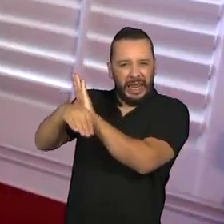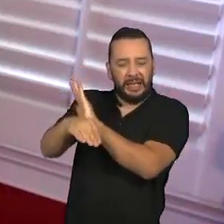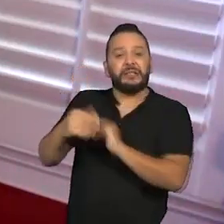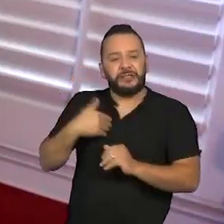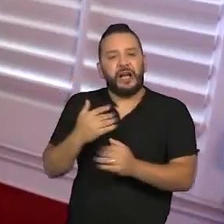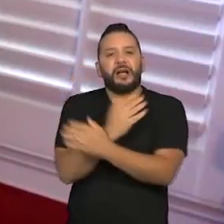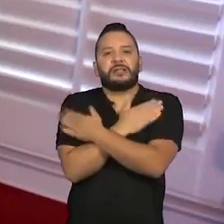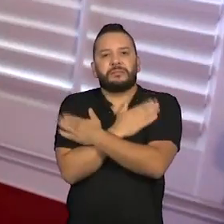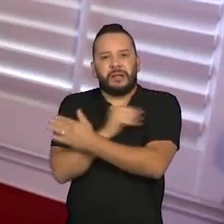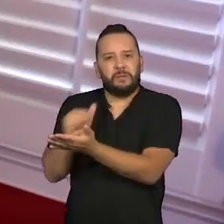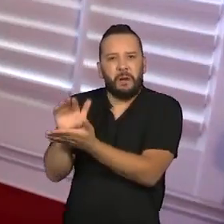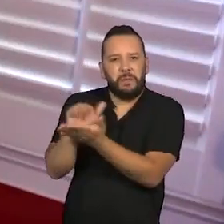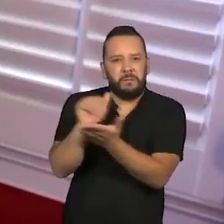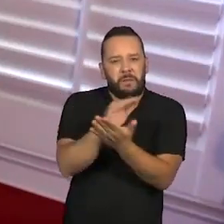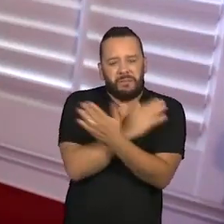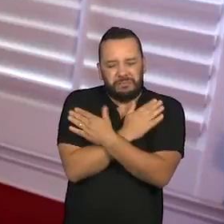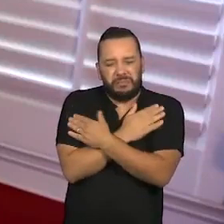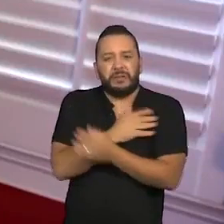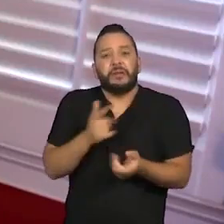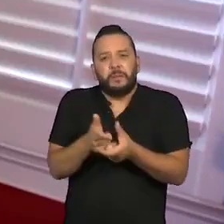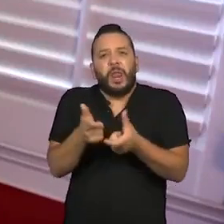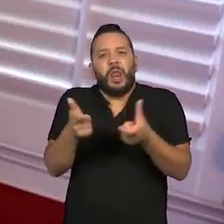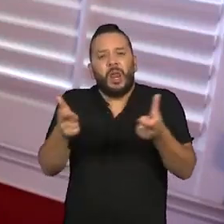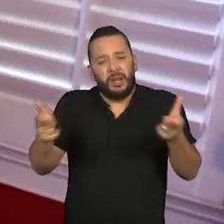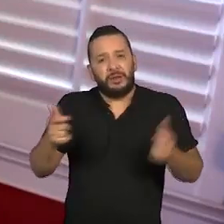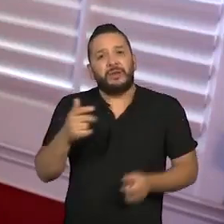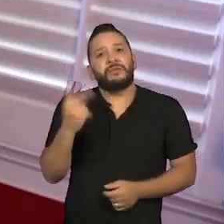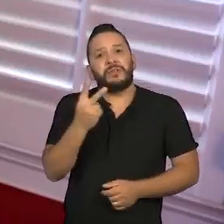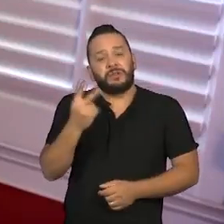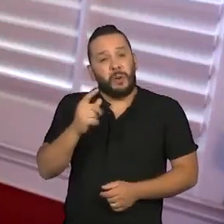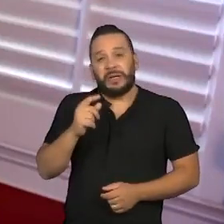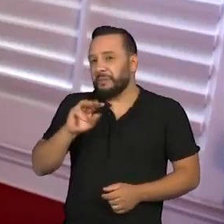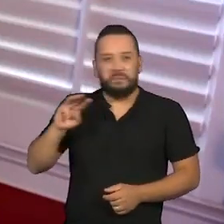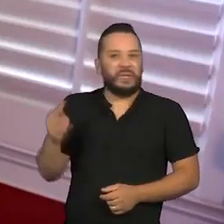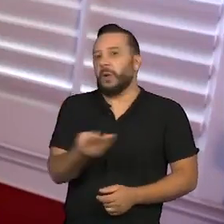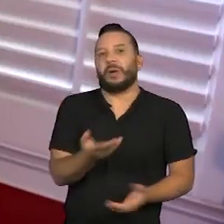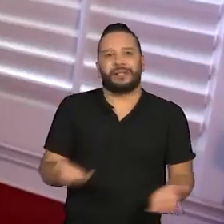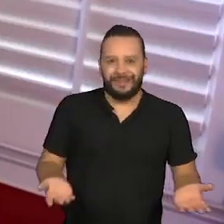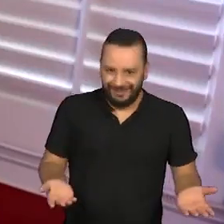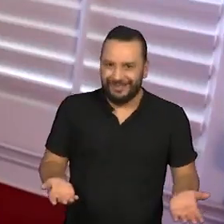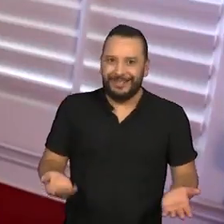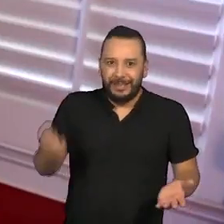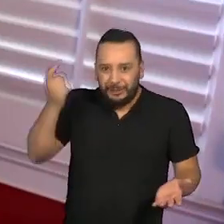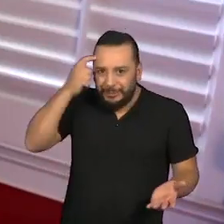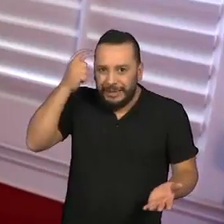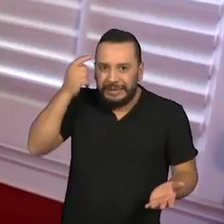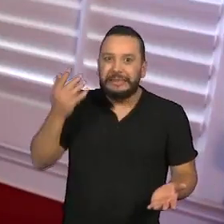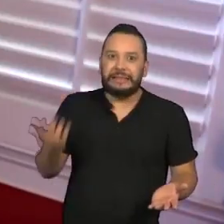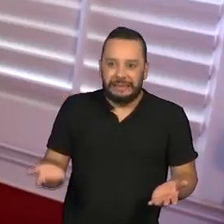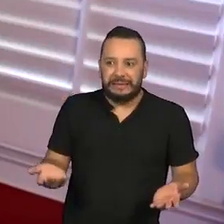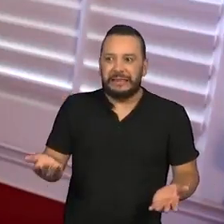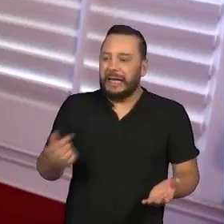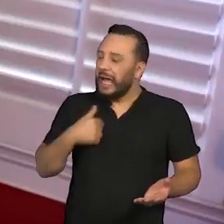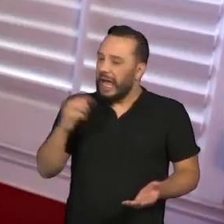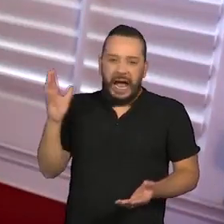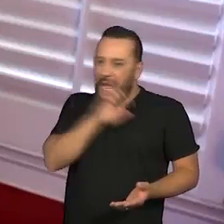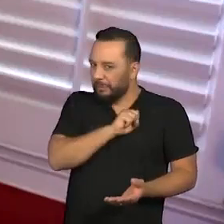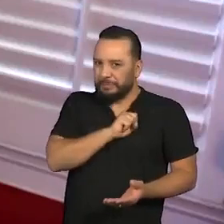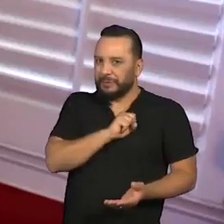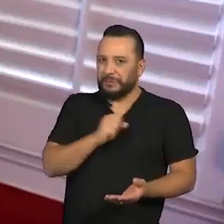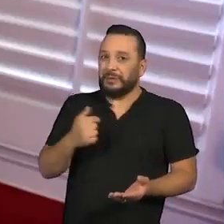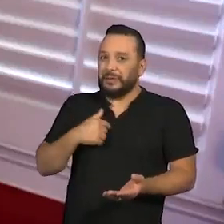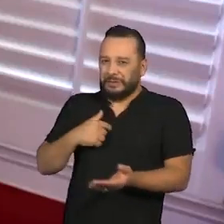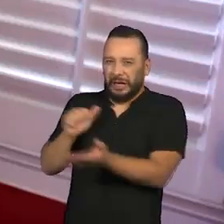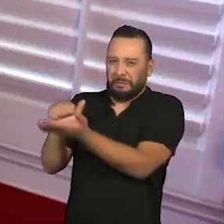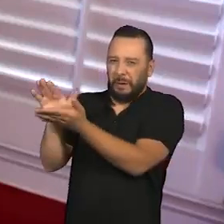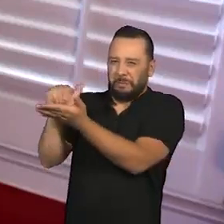22 milhões, pela taxa de desemprego que estava muito baixa e provavelmente vai chegar a mais de 2 dígitos em 2 meses. Então, assim, aqui